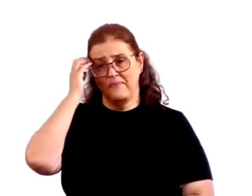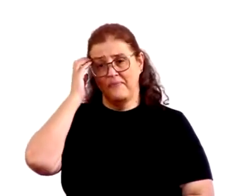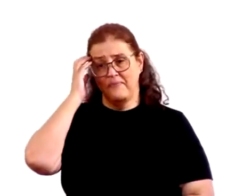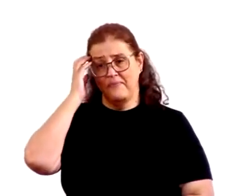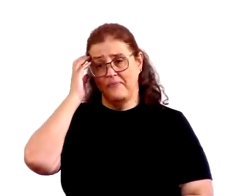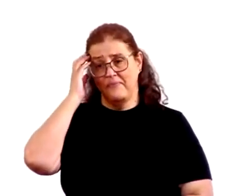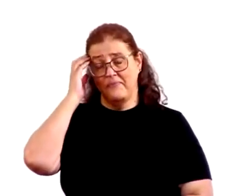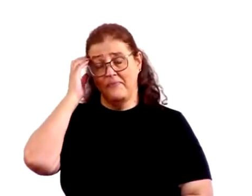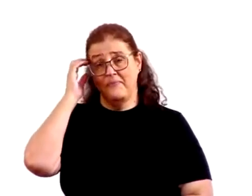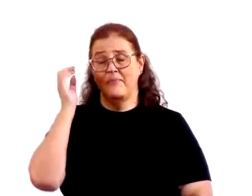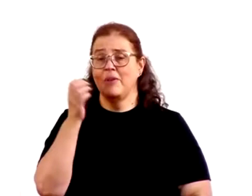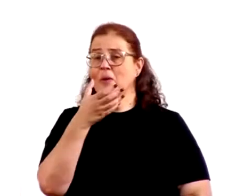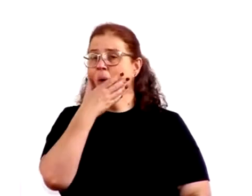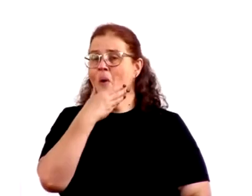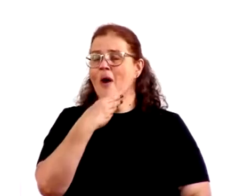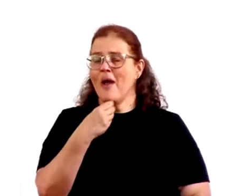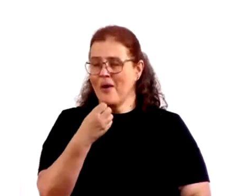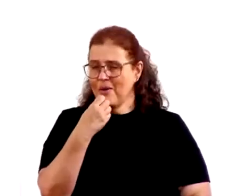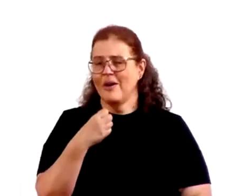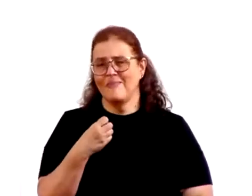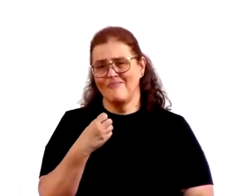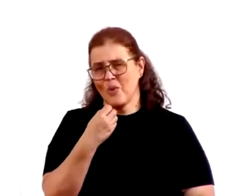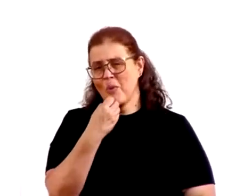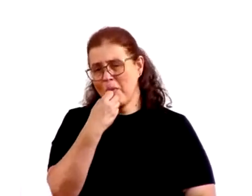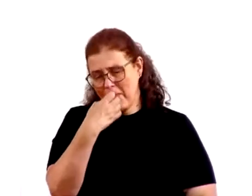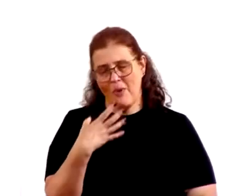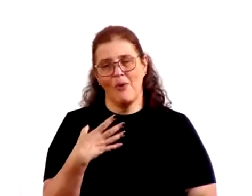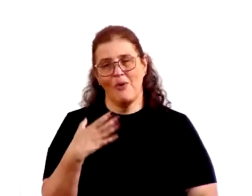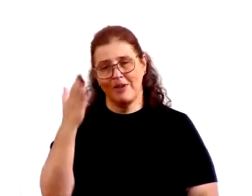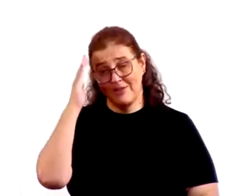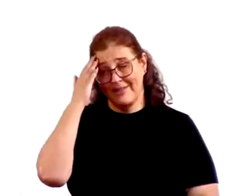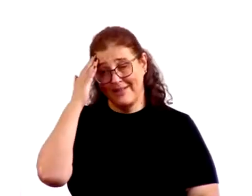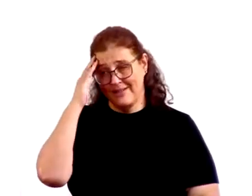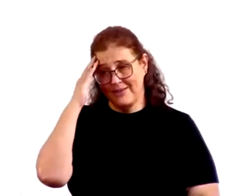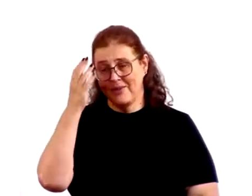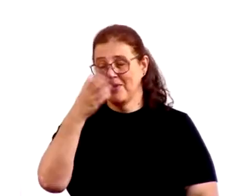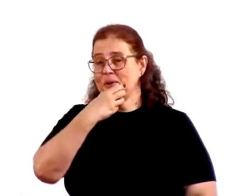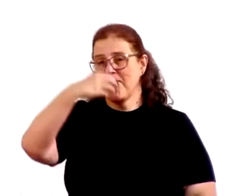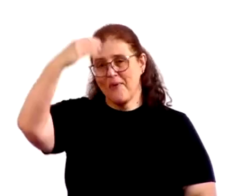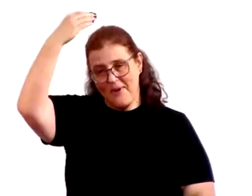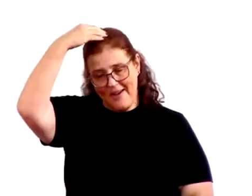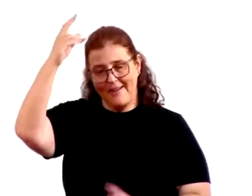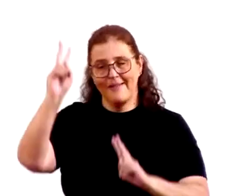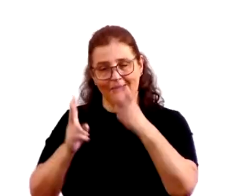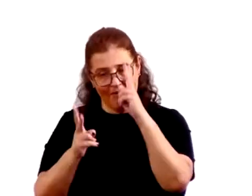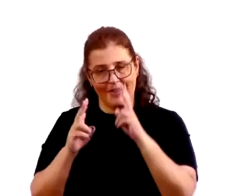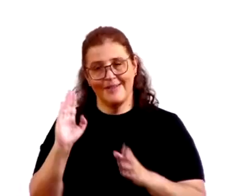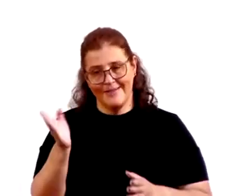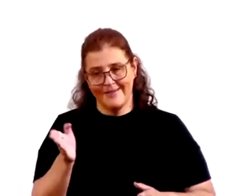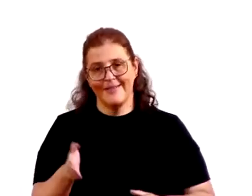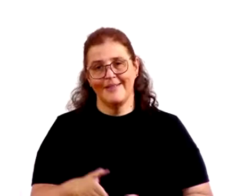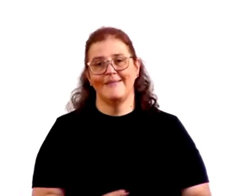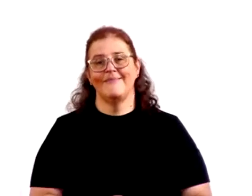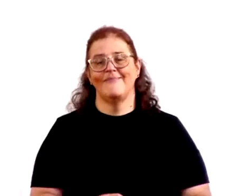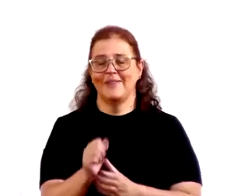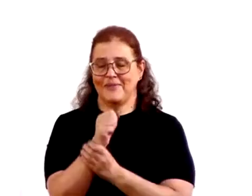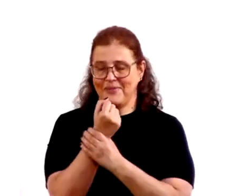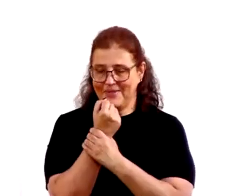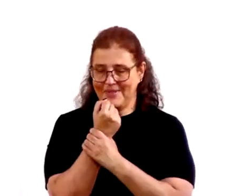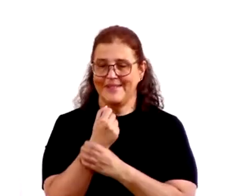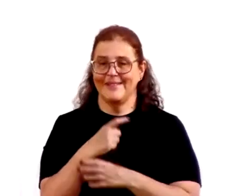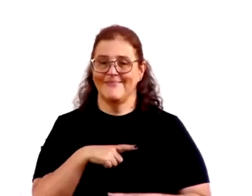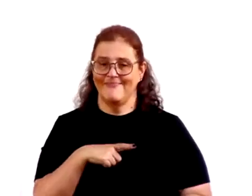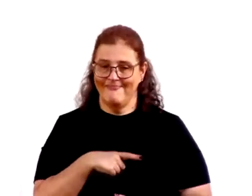rei venceu. A nós é dado pelo Espírito Santo a segurança de pensar